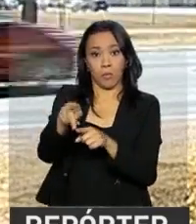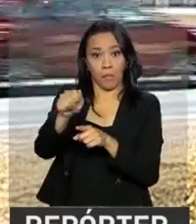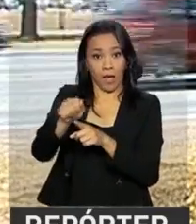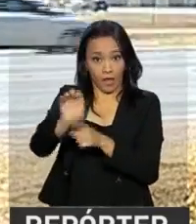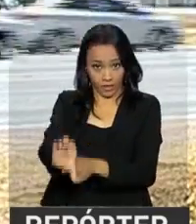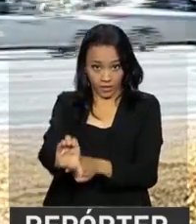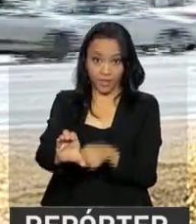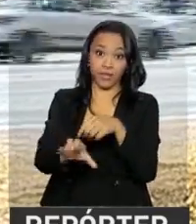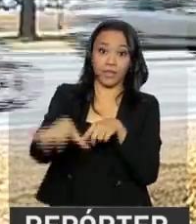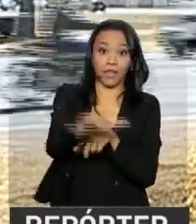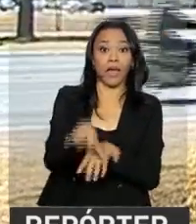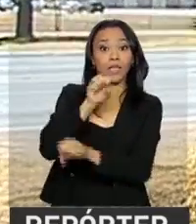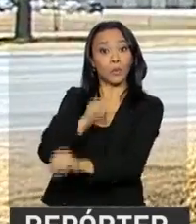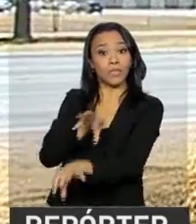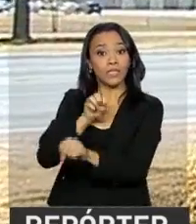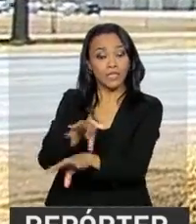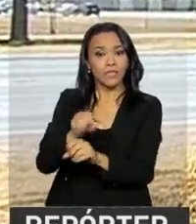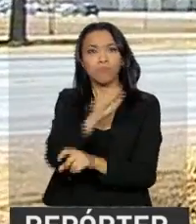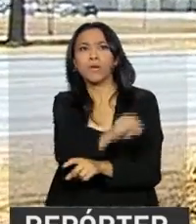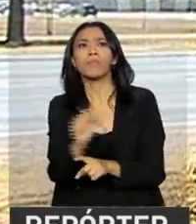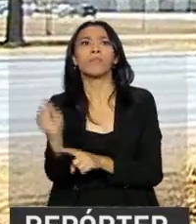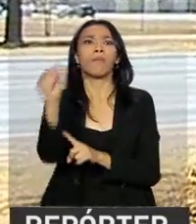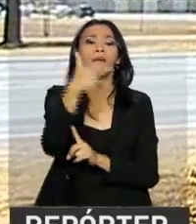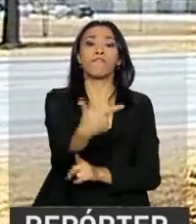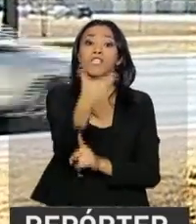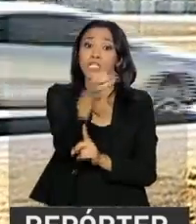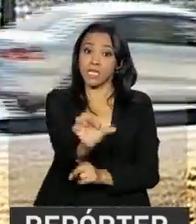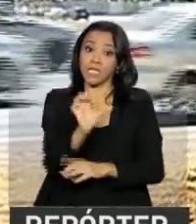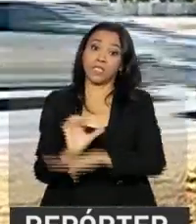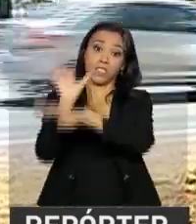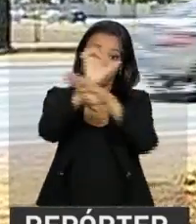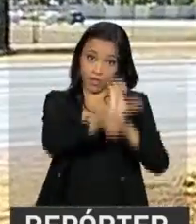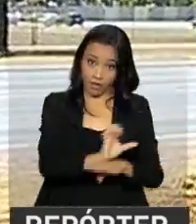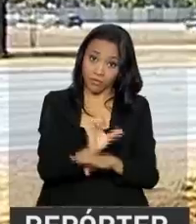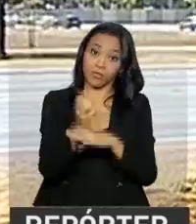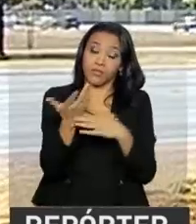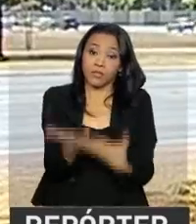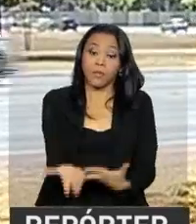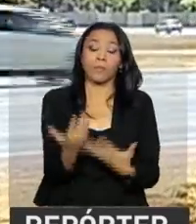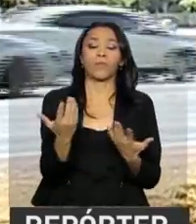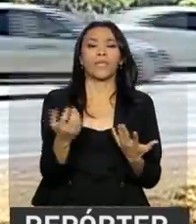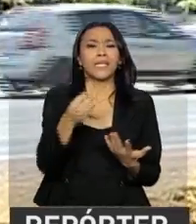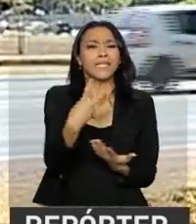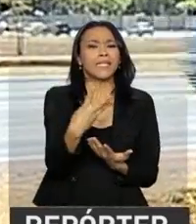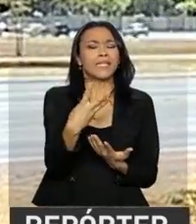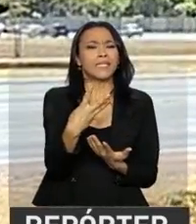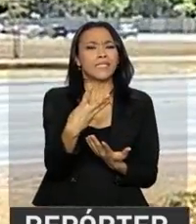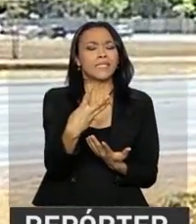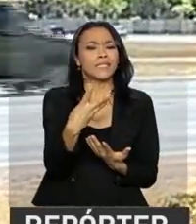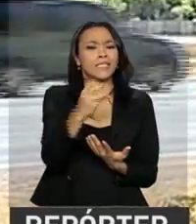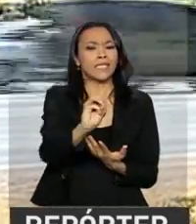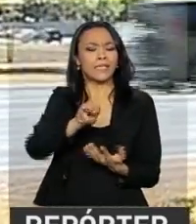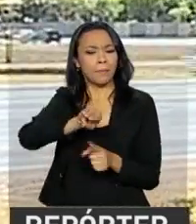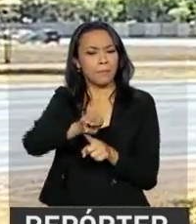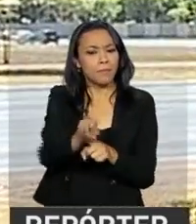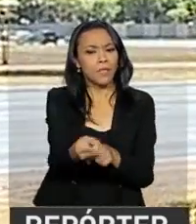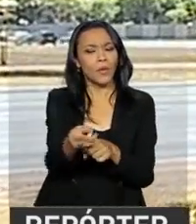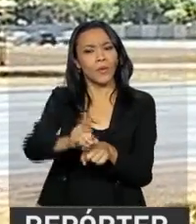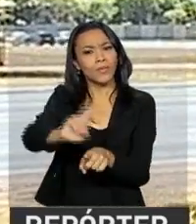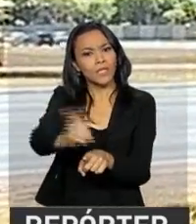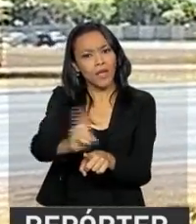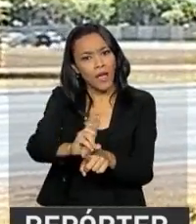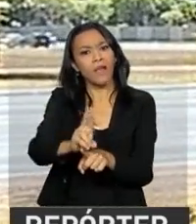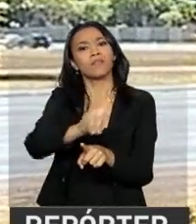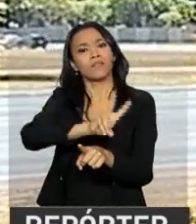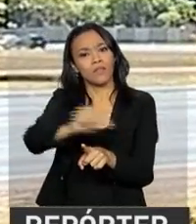PAC educação em 26 unidades da Federação Além disso 30 cerca de R 30 milhões deais